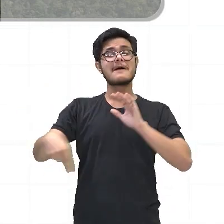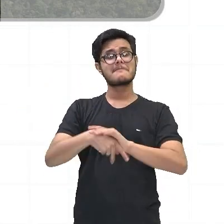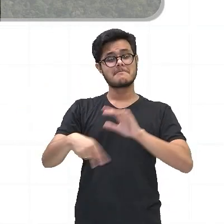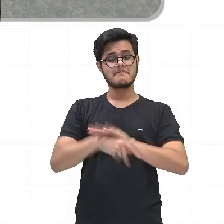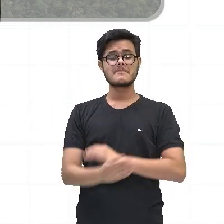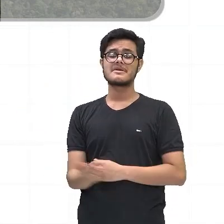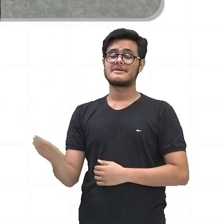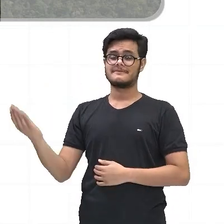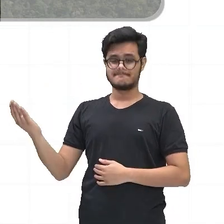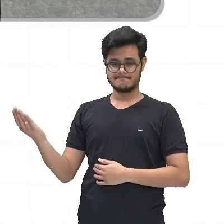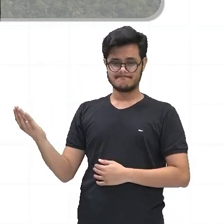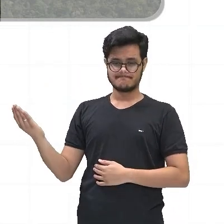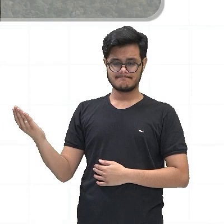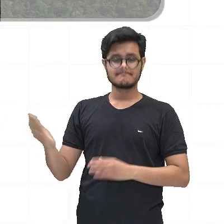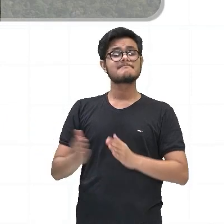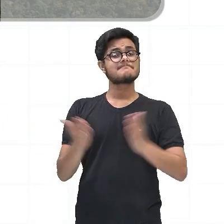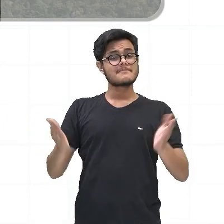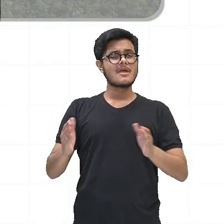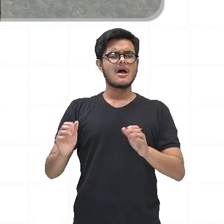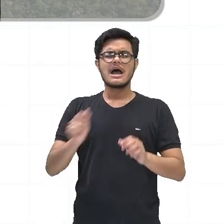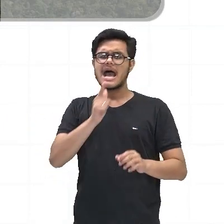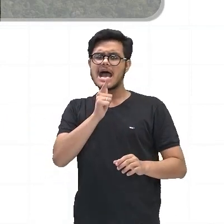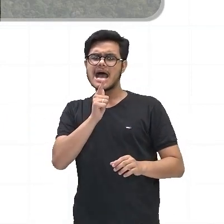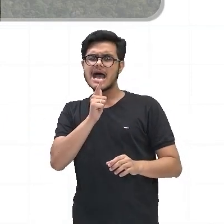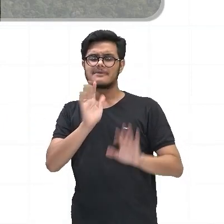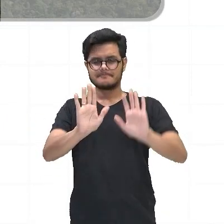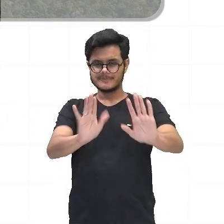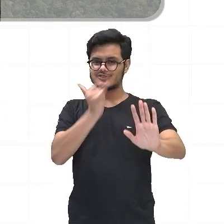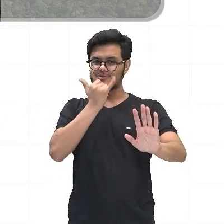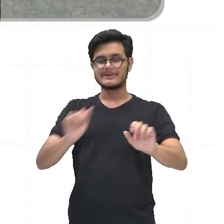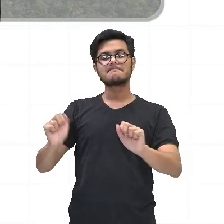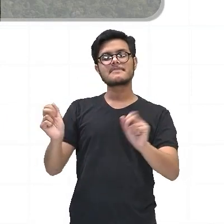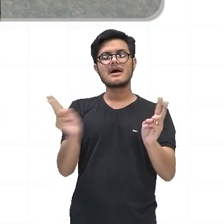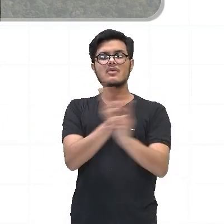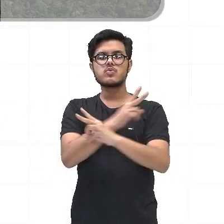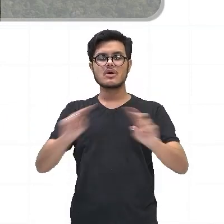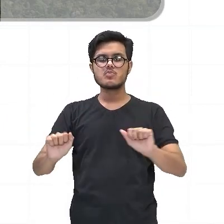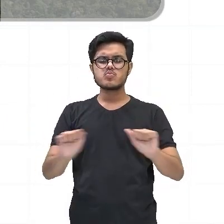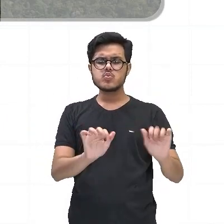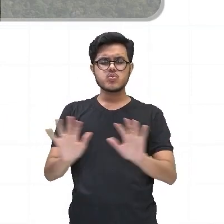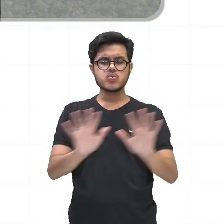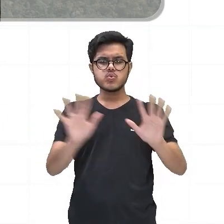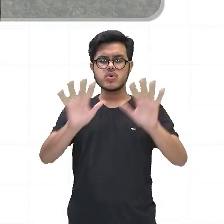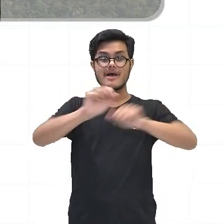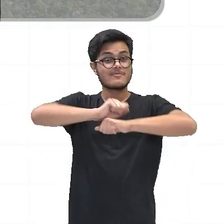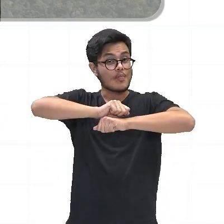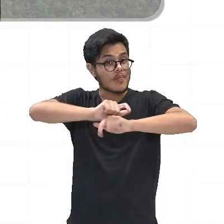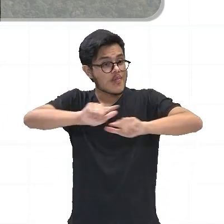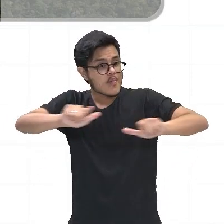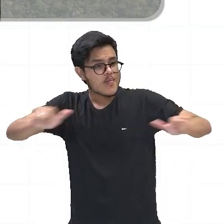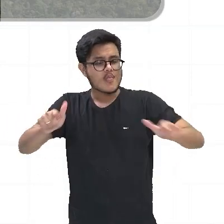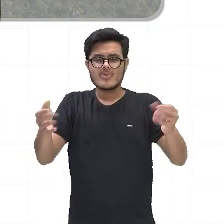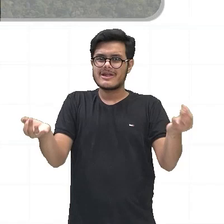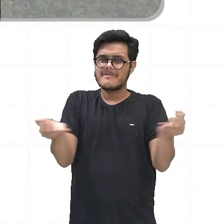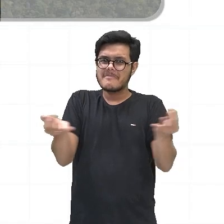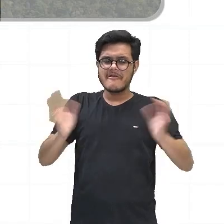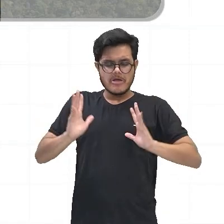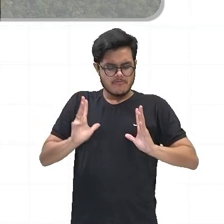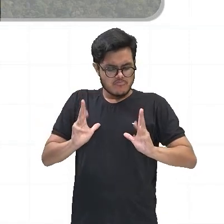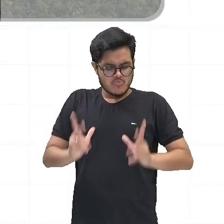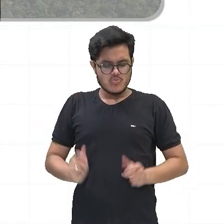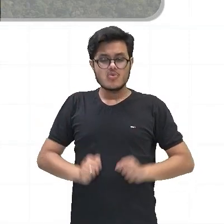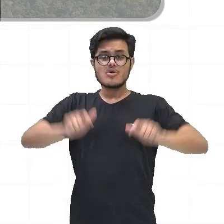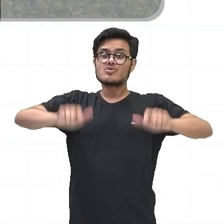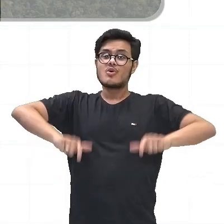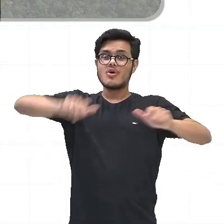Então, o que acontece? Esse gás natural, ele é a principal fonte de energia limpa da região. Você observa aí na imagem, olha só,